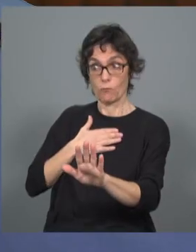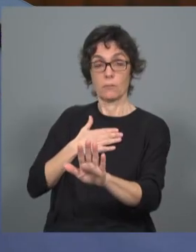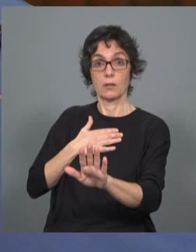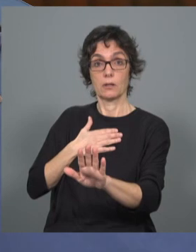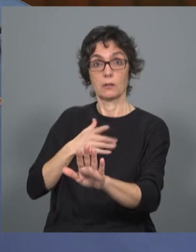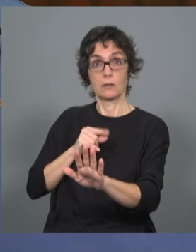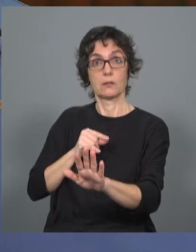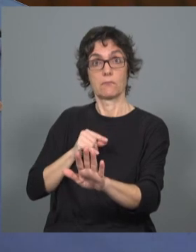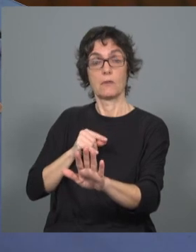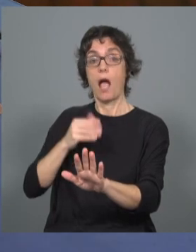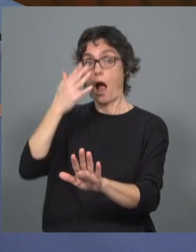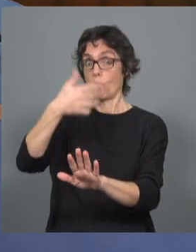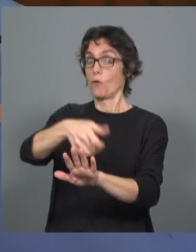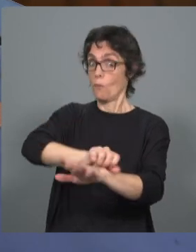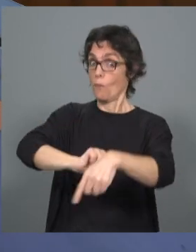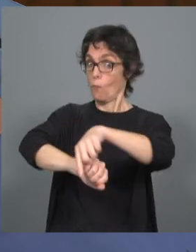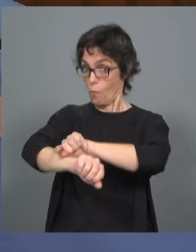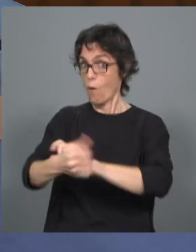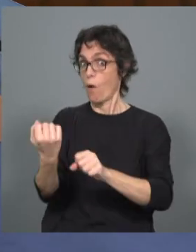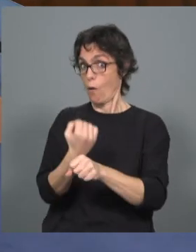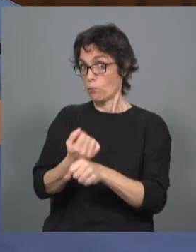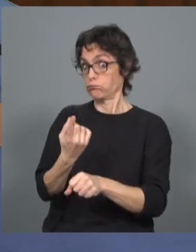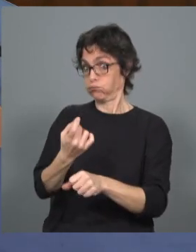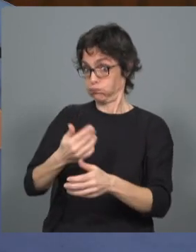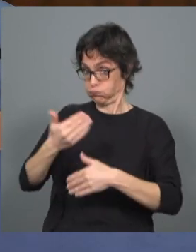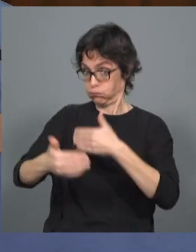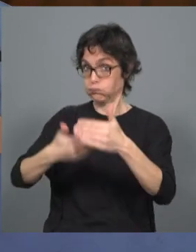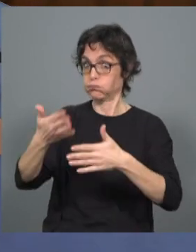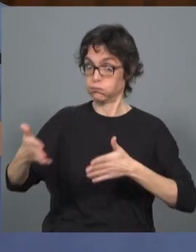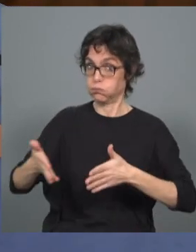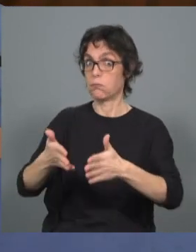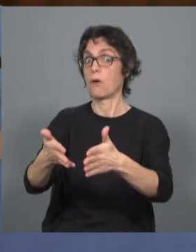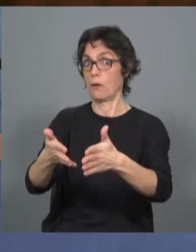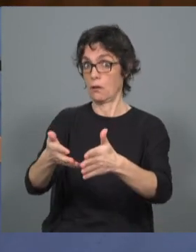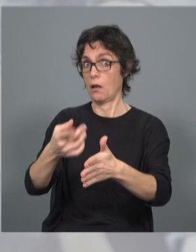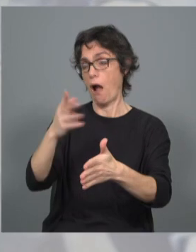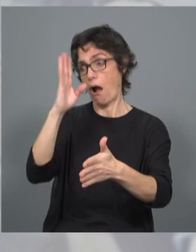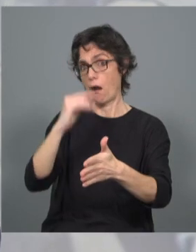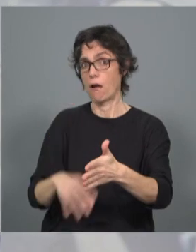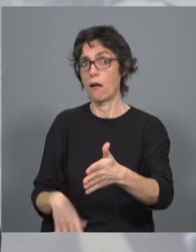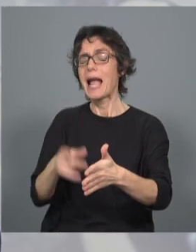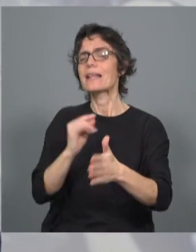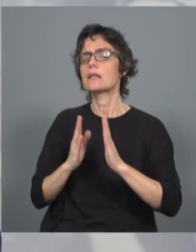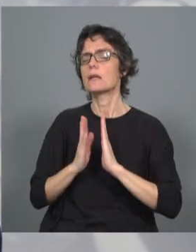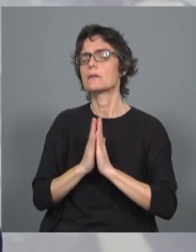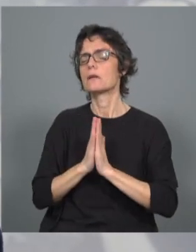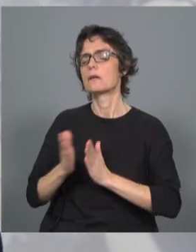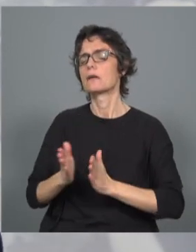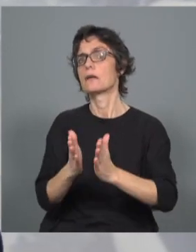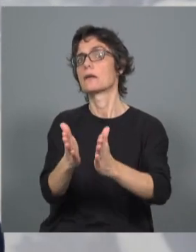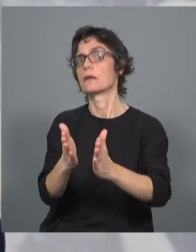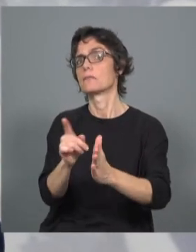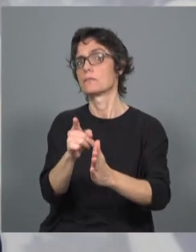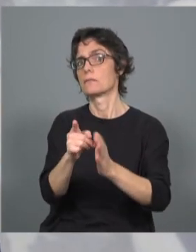ainda imenso caminho para fazer, não é? Claro. E estou a pensar mesmo caminho pastoral, ou seja, eu também sinto